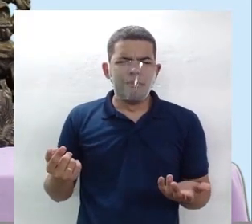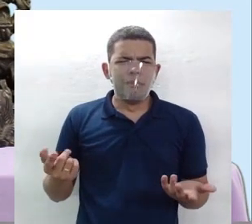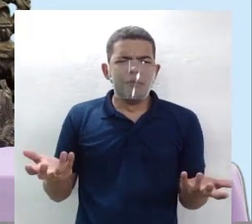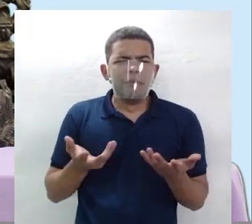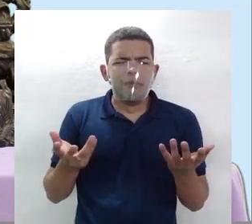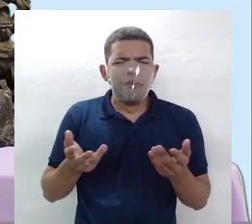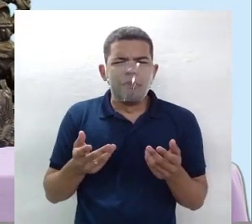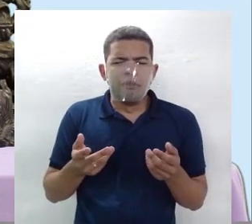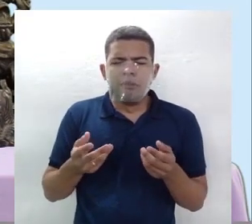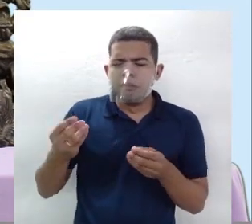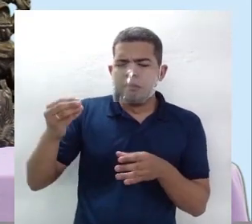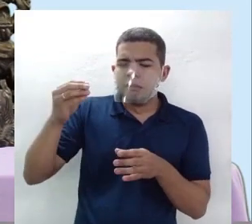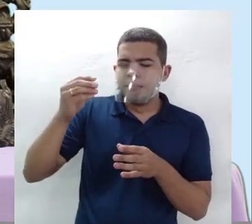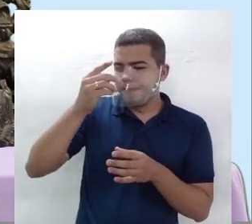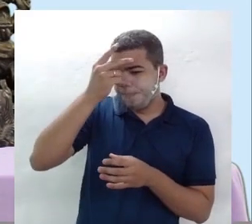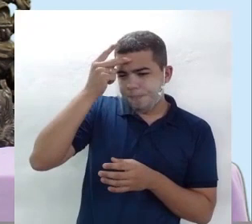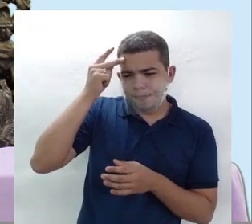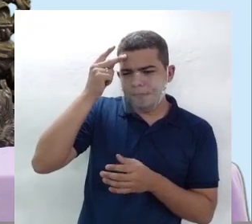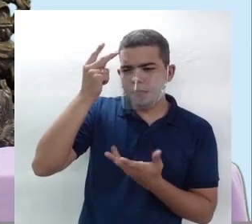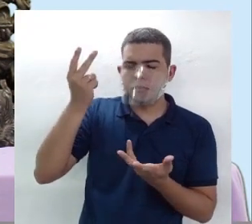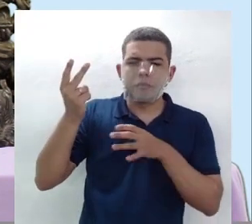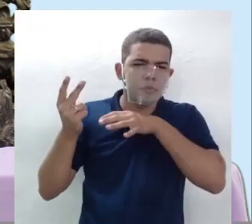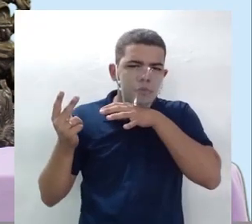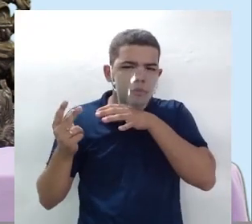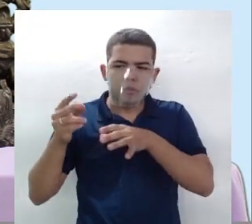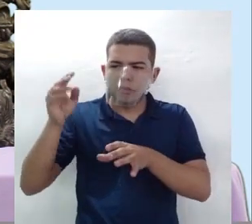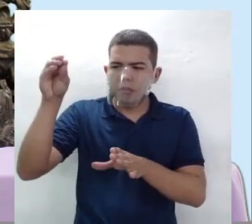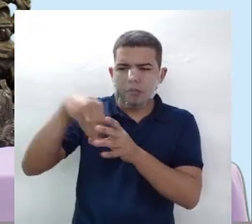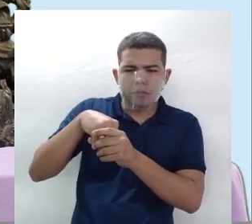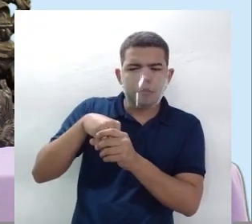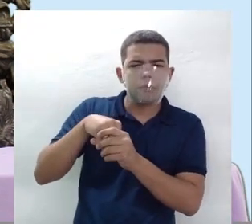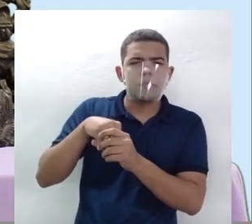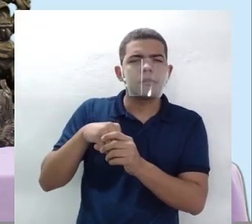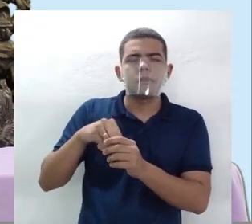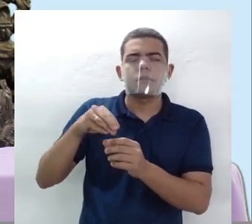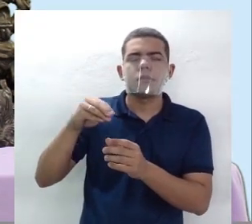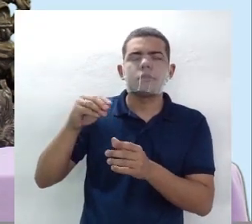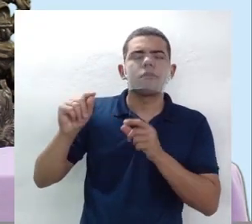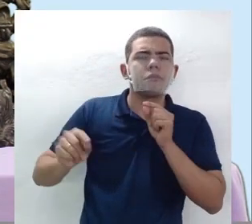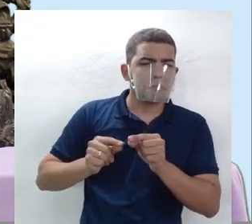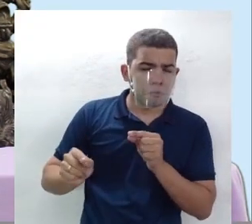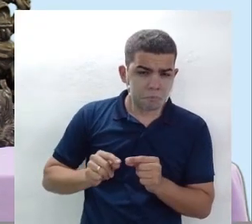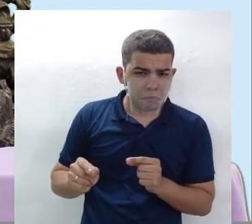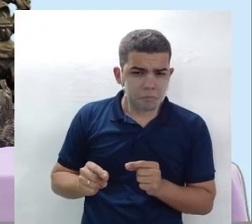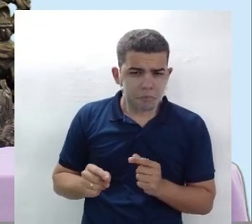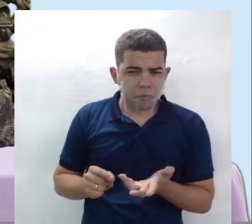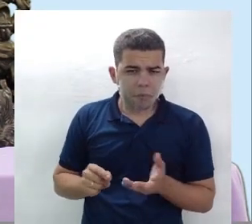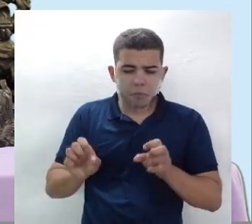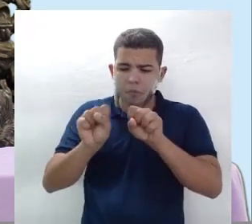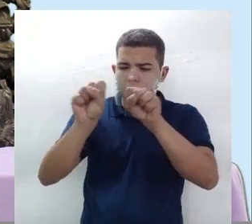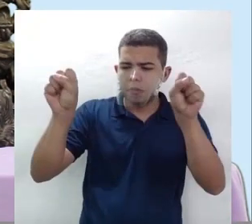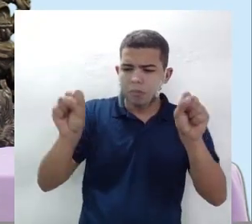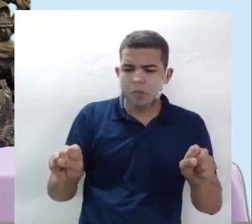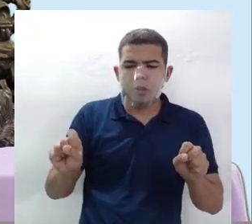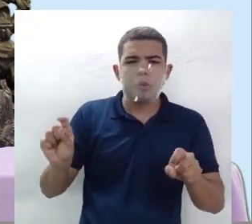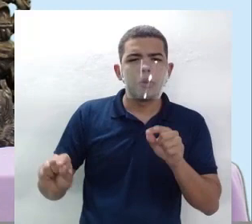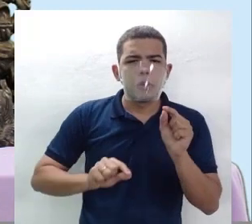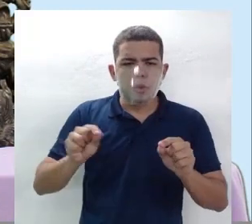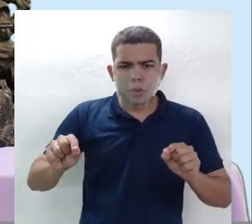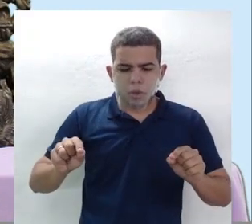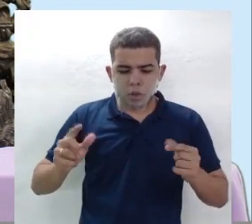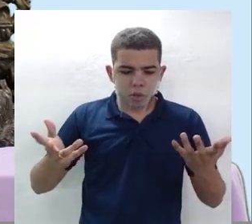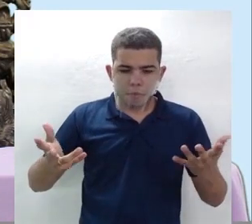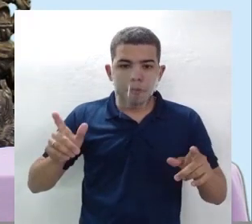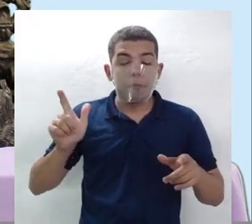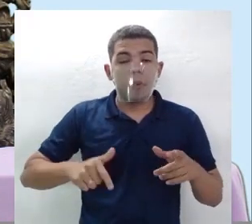o indivíduo, ou seja, sistemas que vão formar o indivíduo. O que vai formar o sistema? Órgãos. O